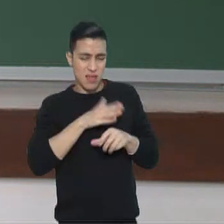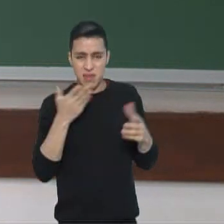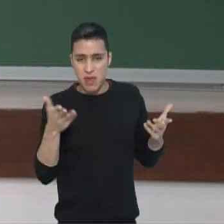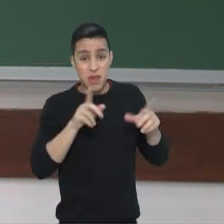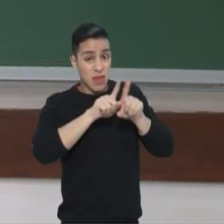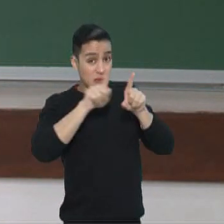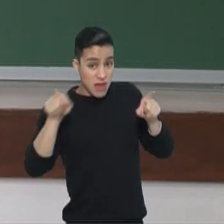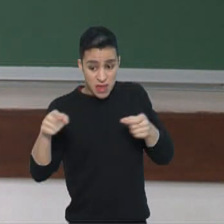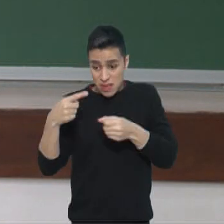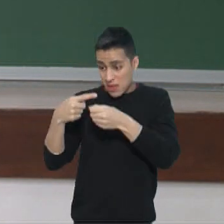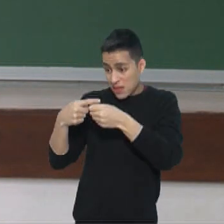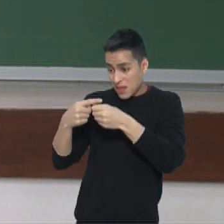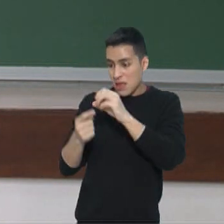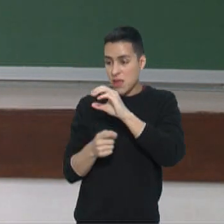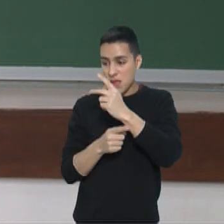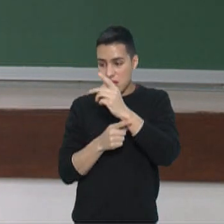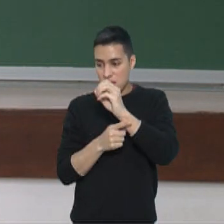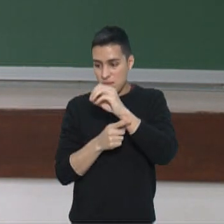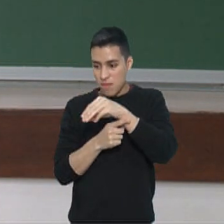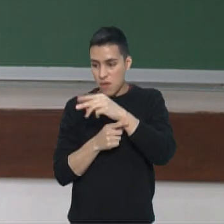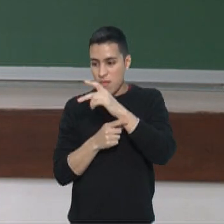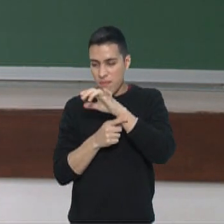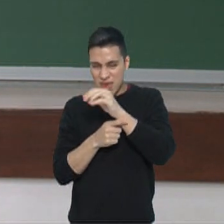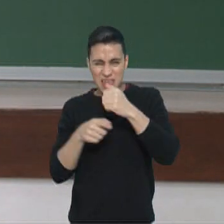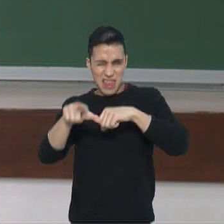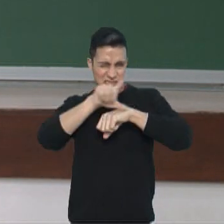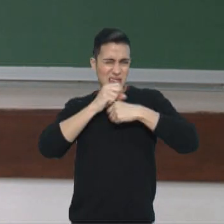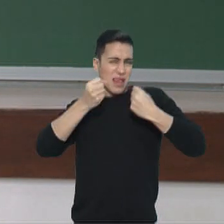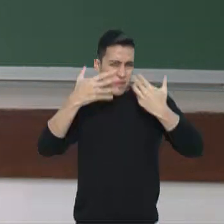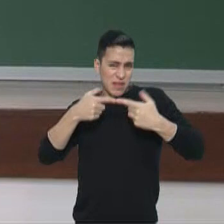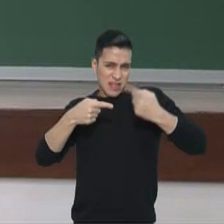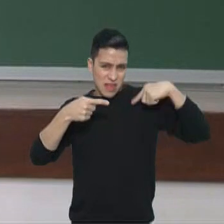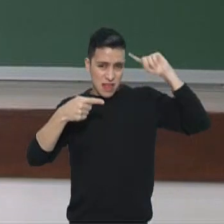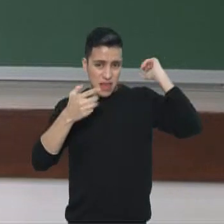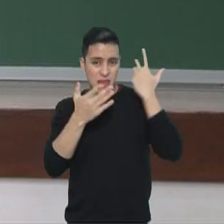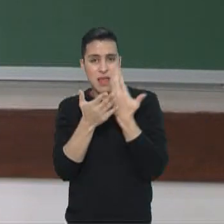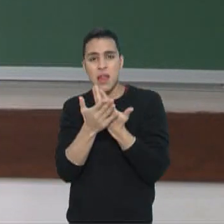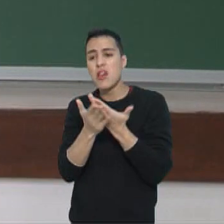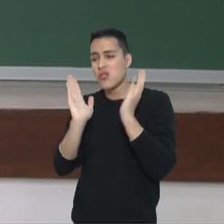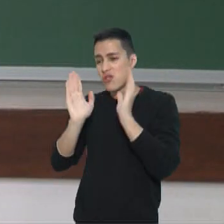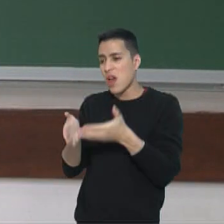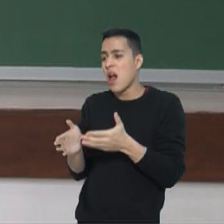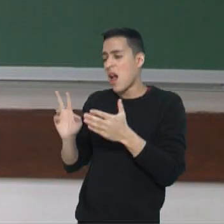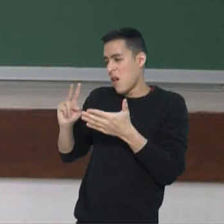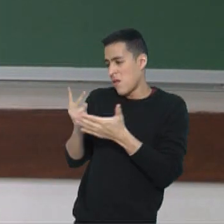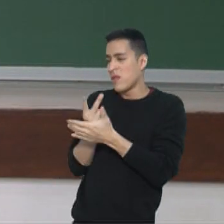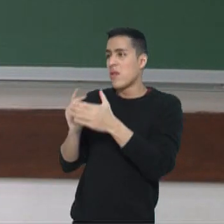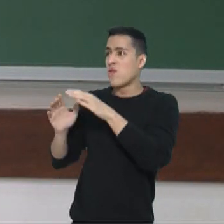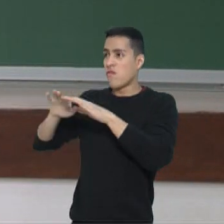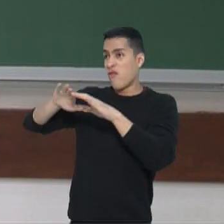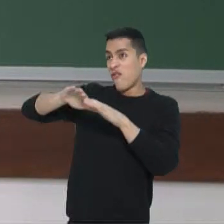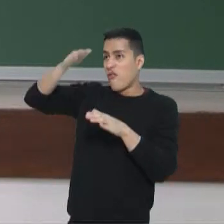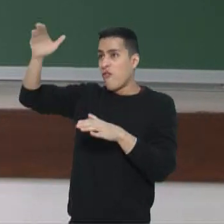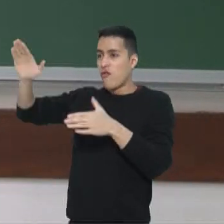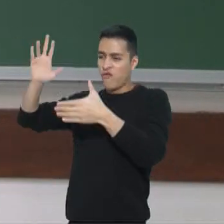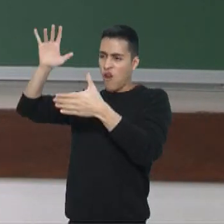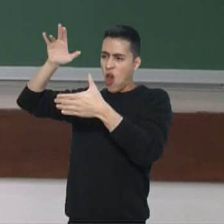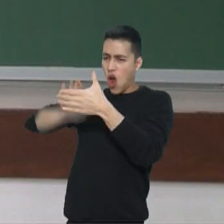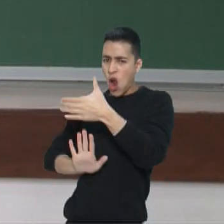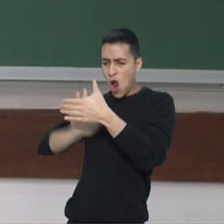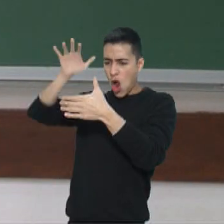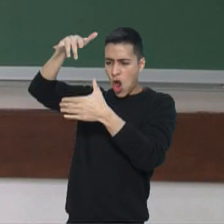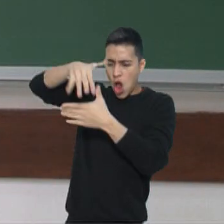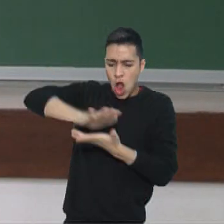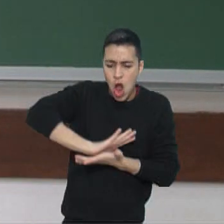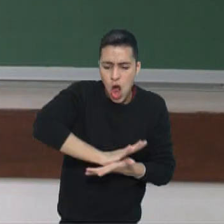na cidade de Pompeia, que eu já havia comentado em outra aula, onde teve a erupção do Monte Vesúvio, do vulcão, depois que